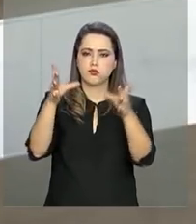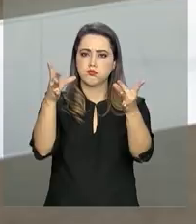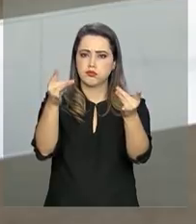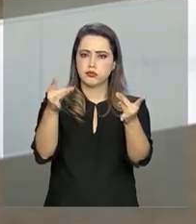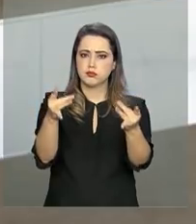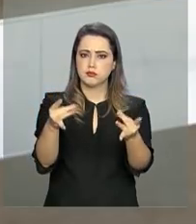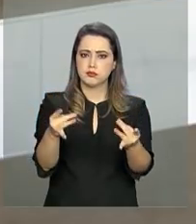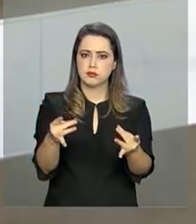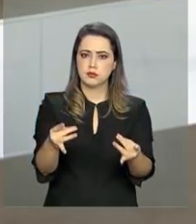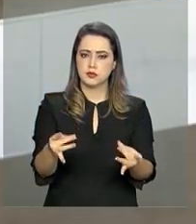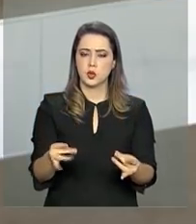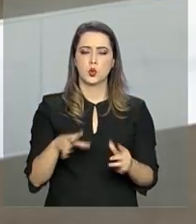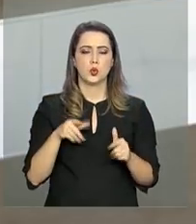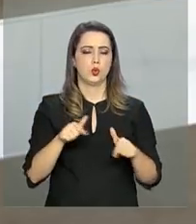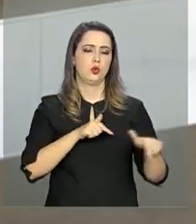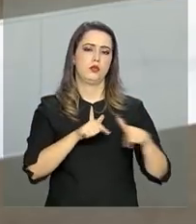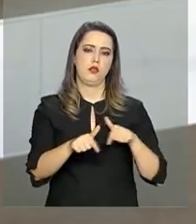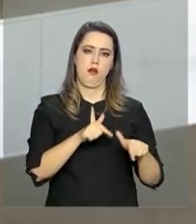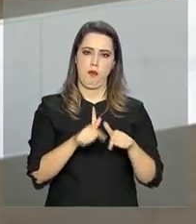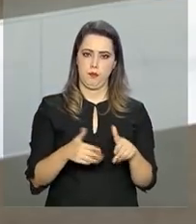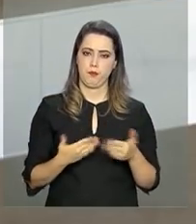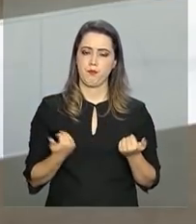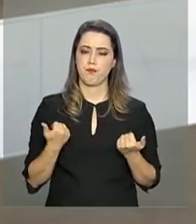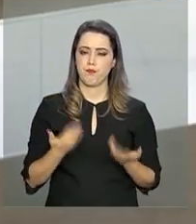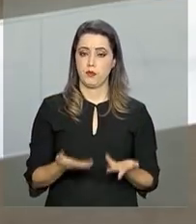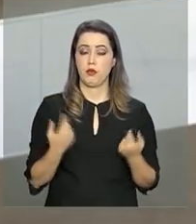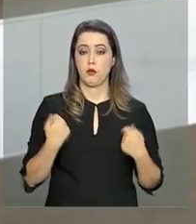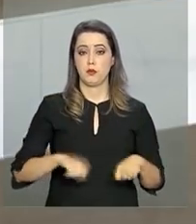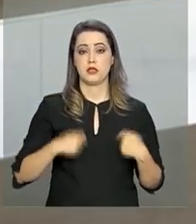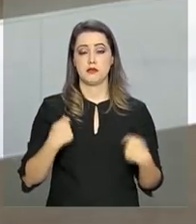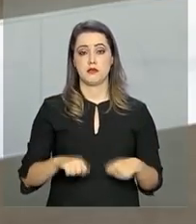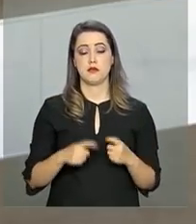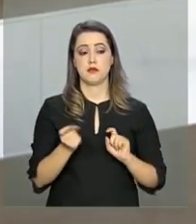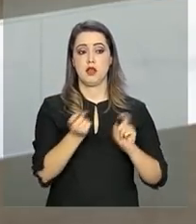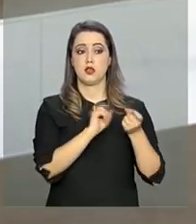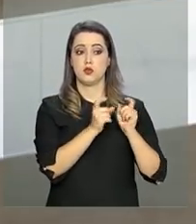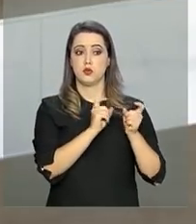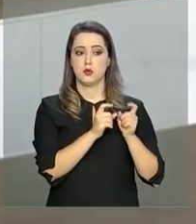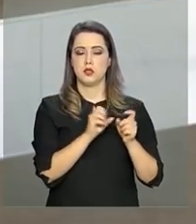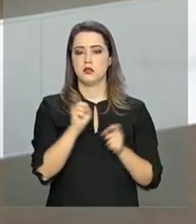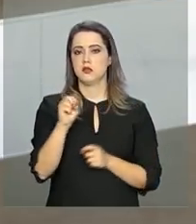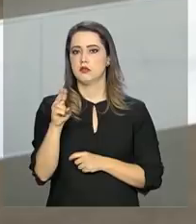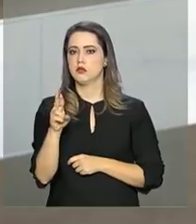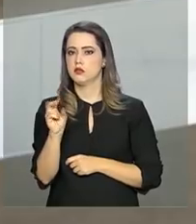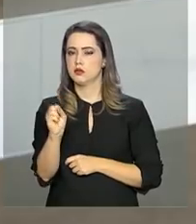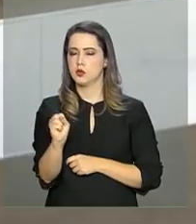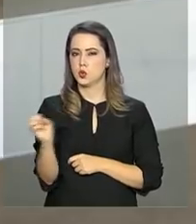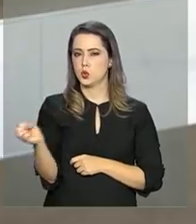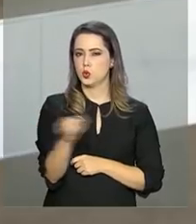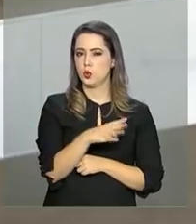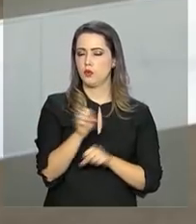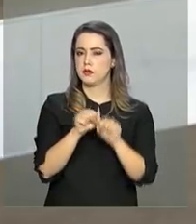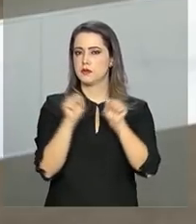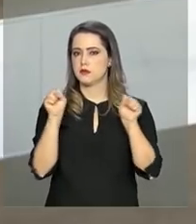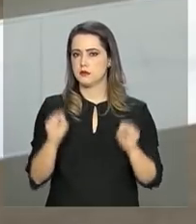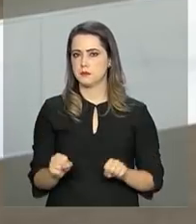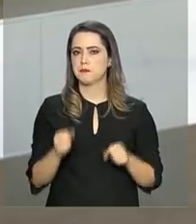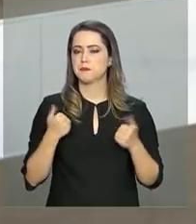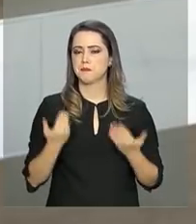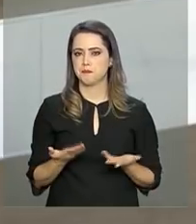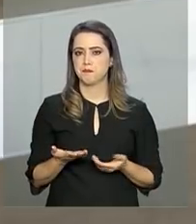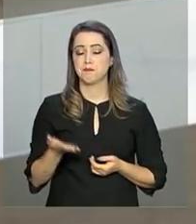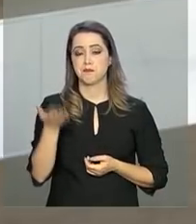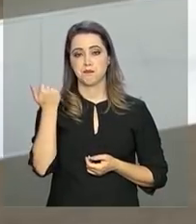atividades desenvolvidas por isso a necessidade dos gestores do sus atualizar o sistema a